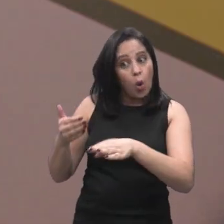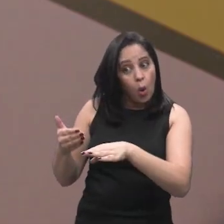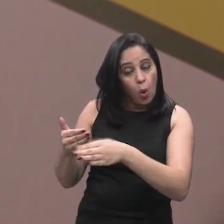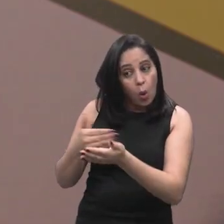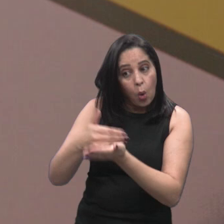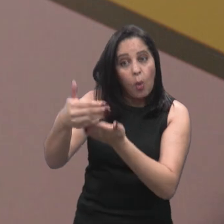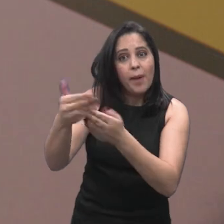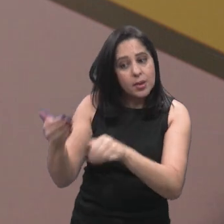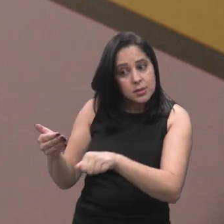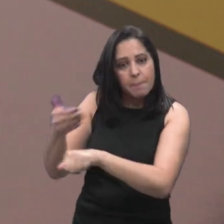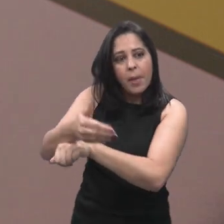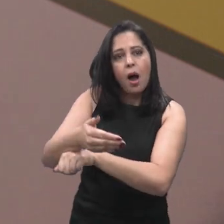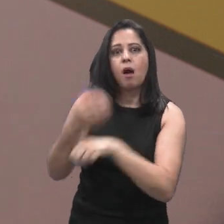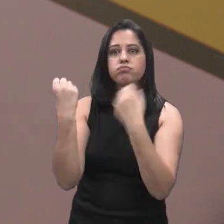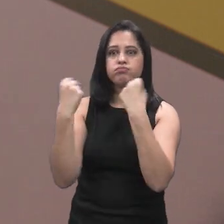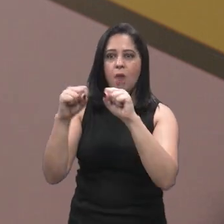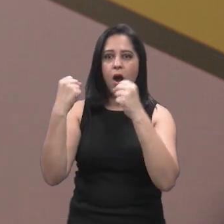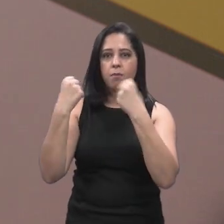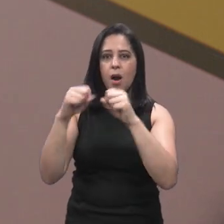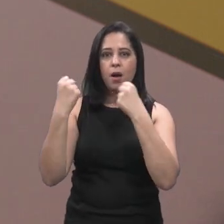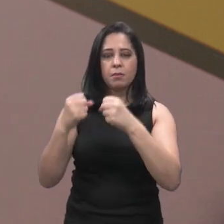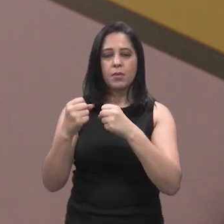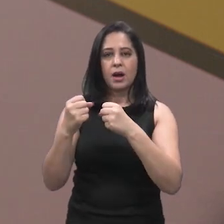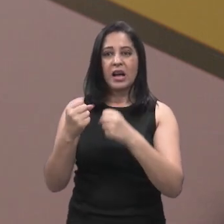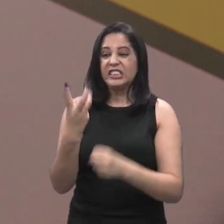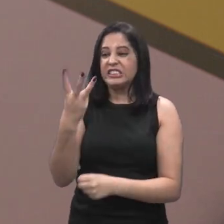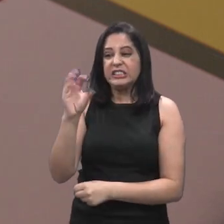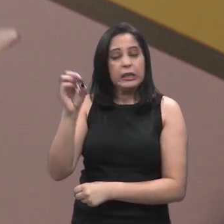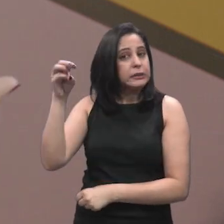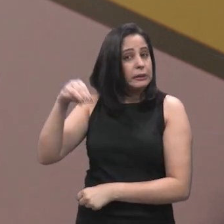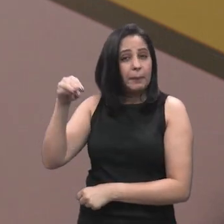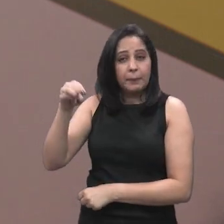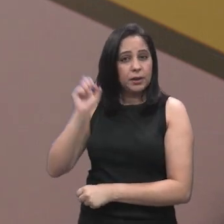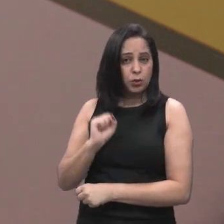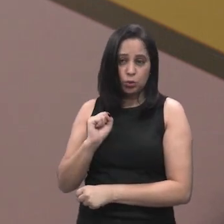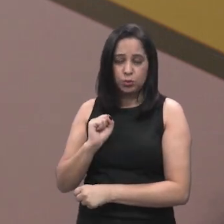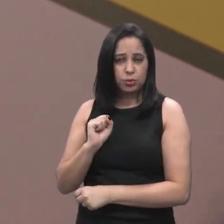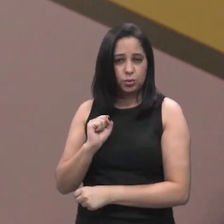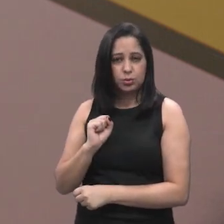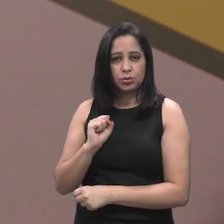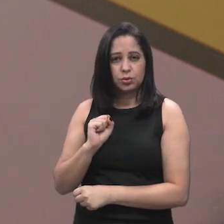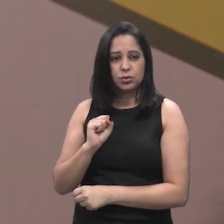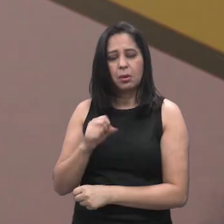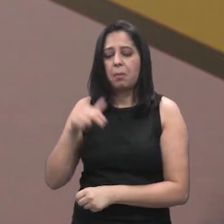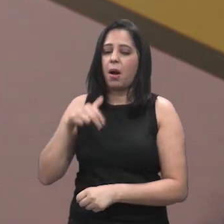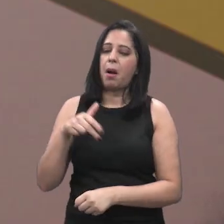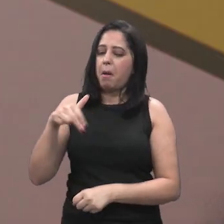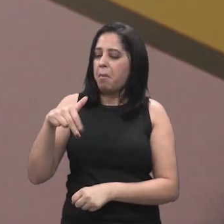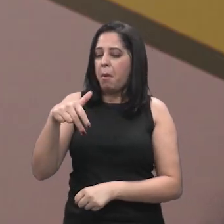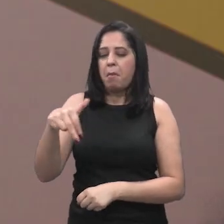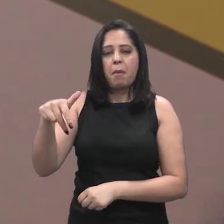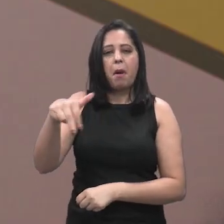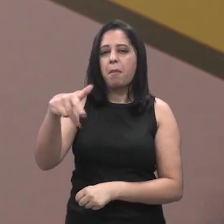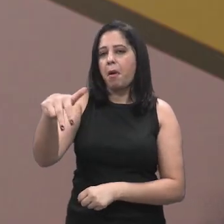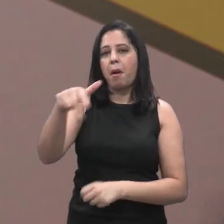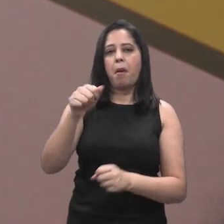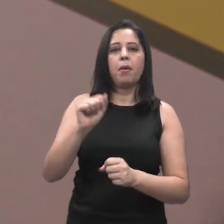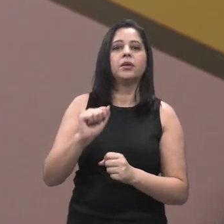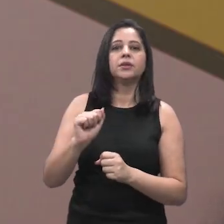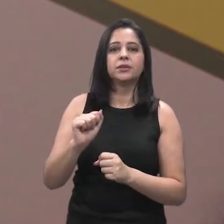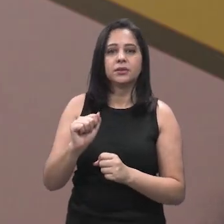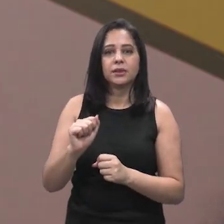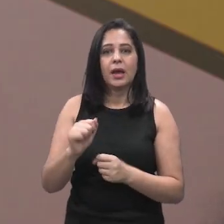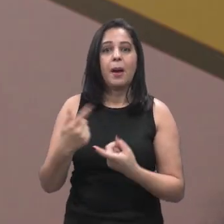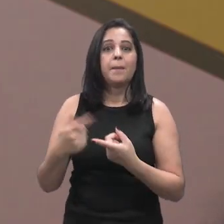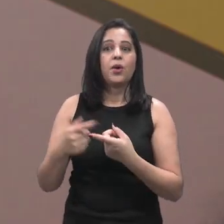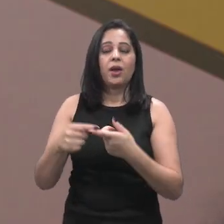pedindo para você parar, é você diminuir. Começar a fazer atividade física 5 vezes por semana, 30